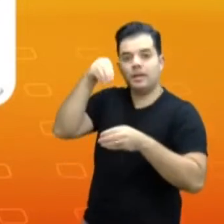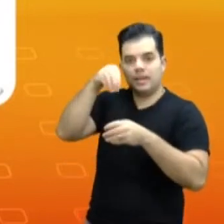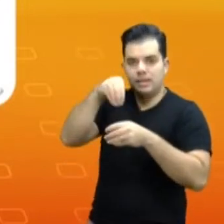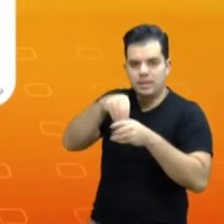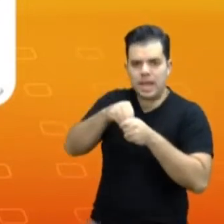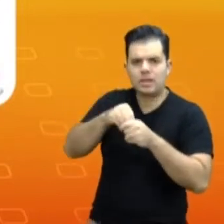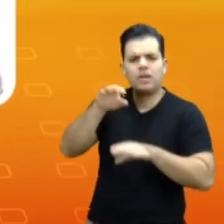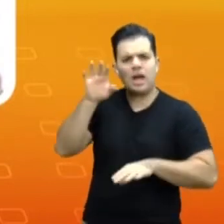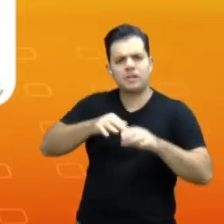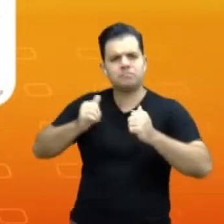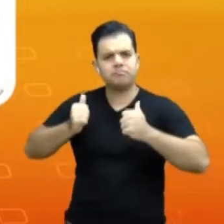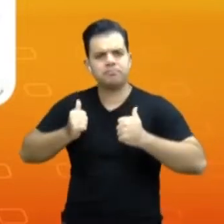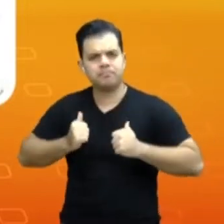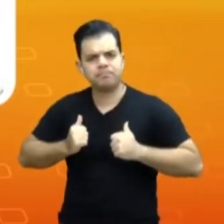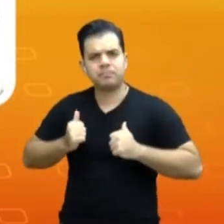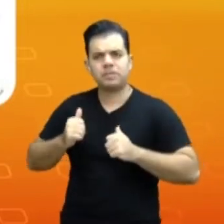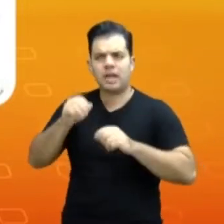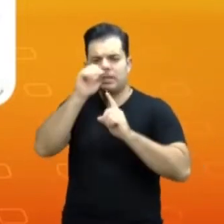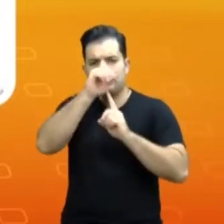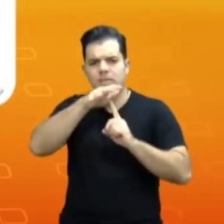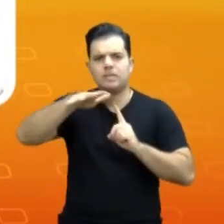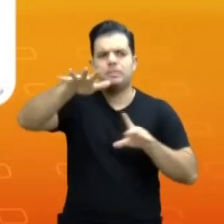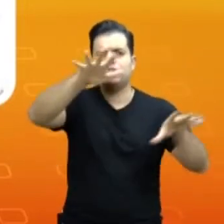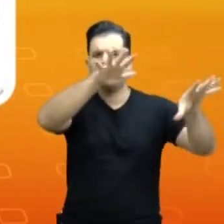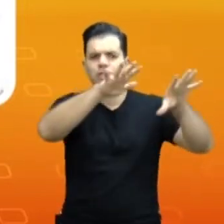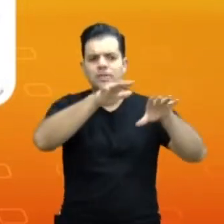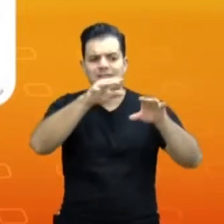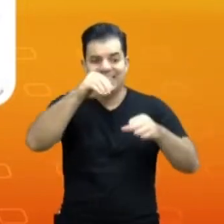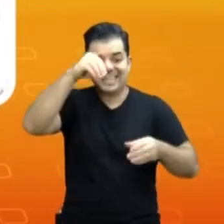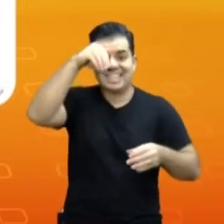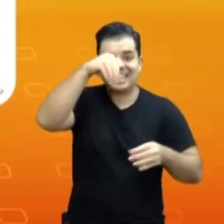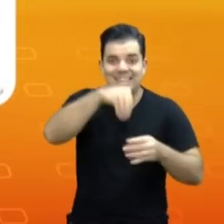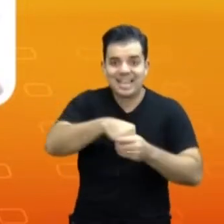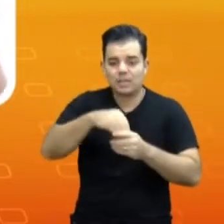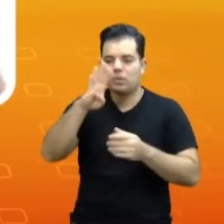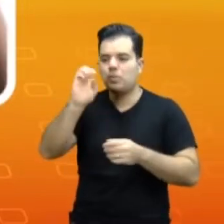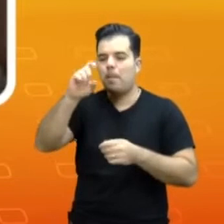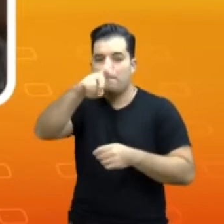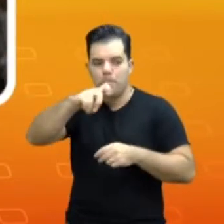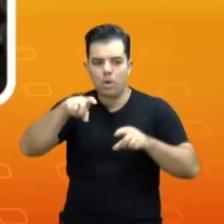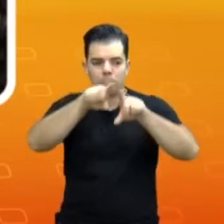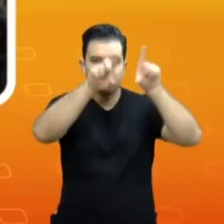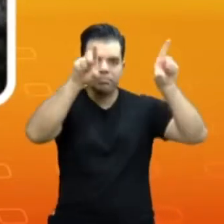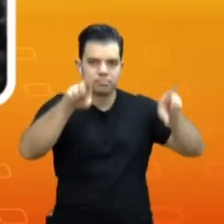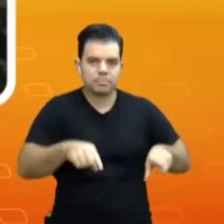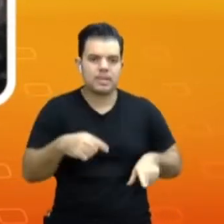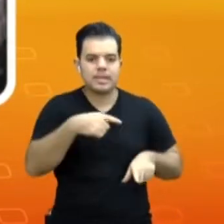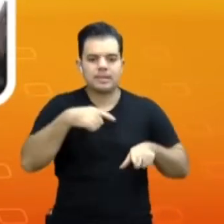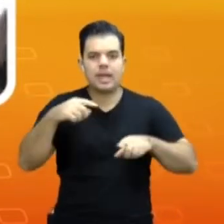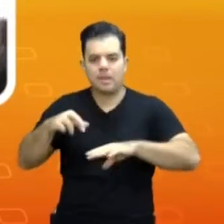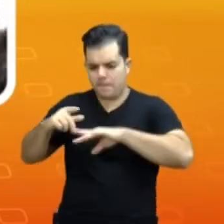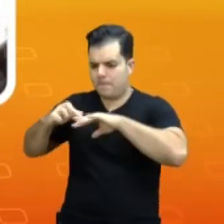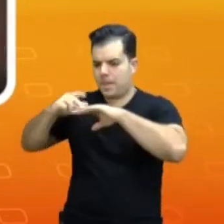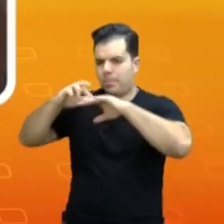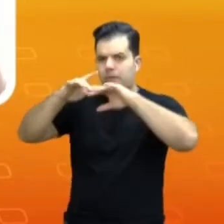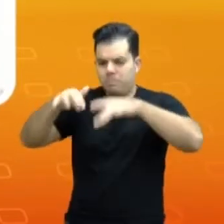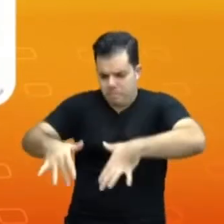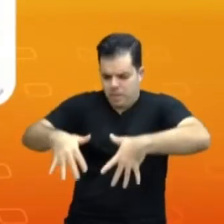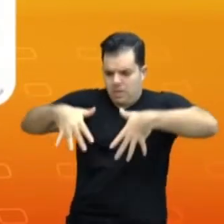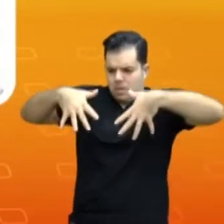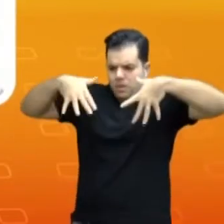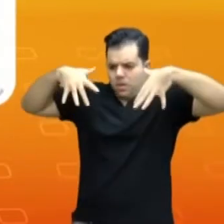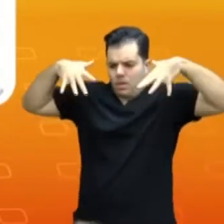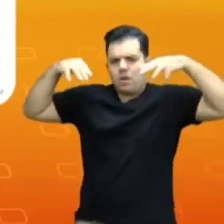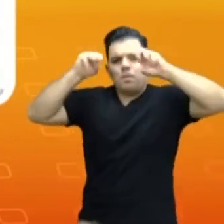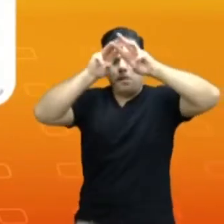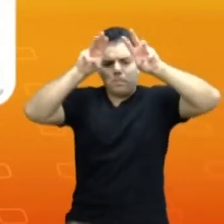estava com mochilinha, que eu não sei se estava transmitindo ou ia transmitir, dentro do box, que era a arena onde eu estava, e tinha uma escadaria que subia para um museu grande